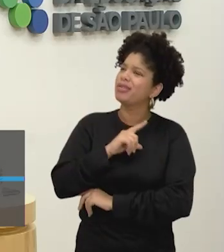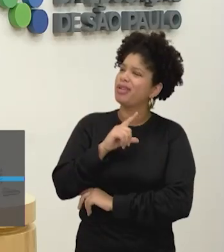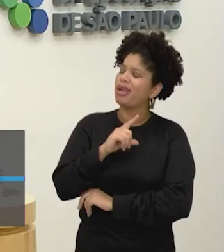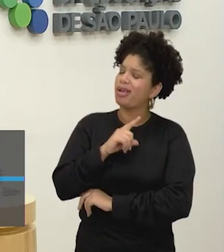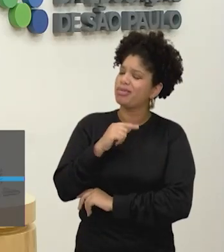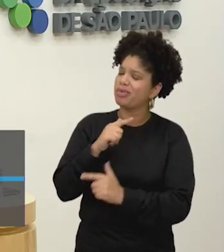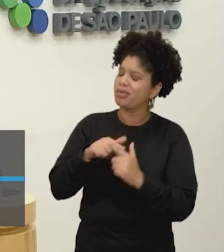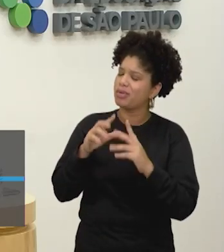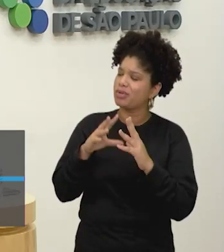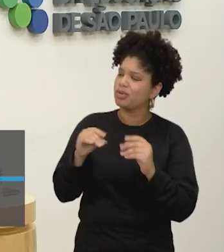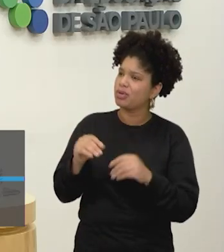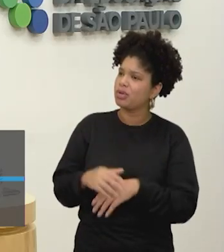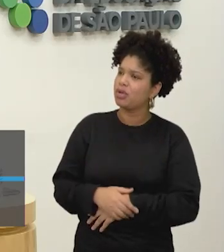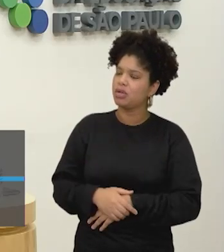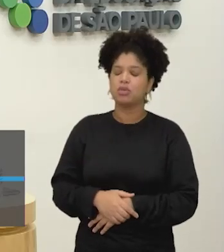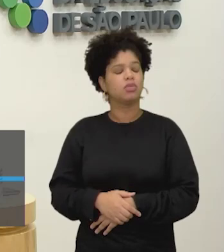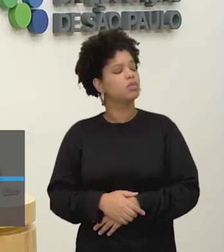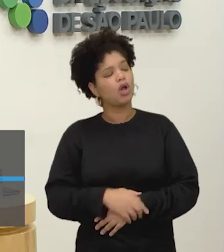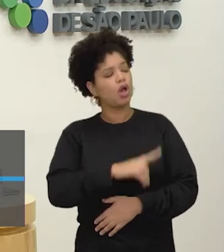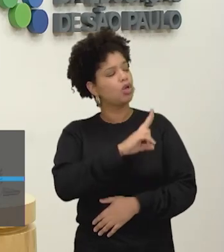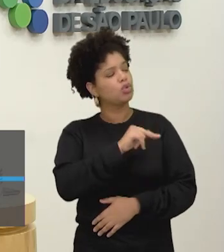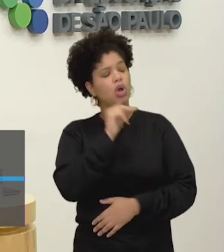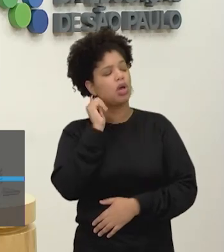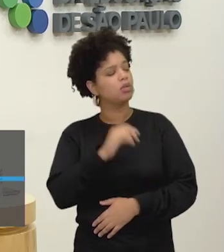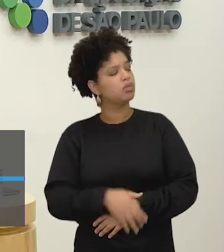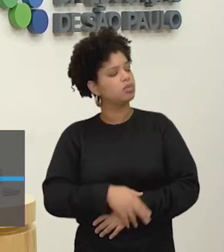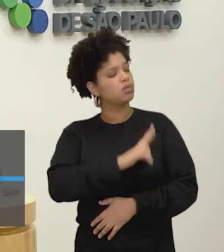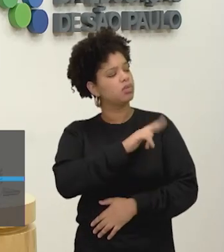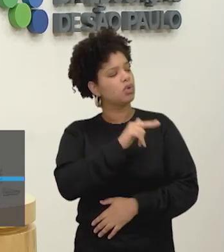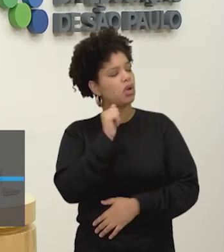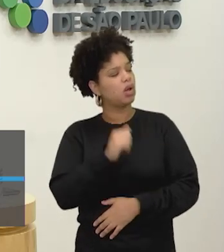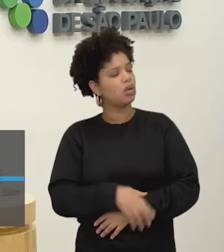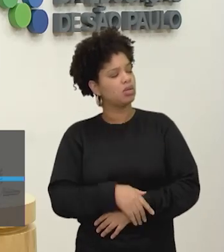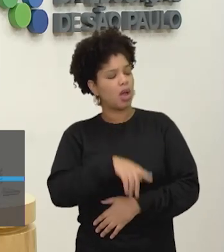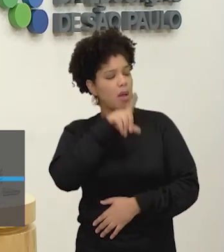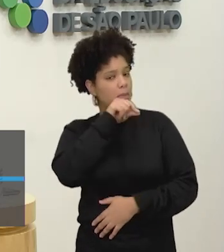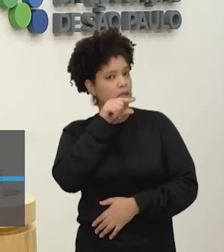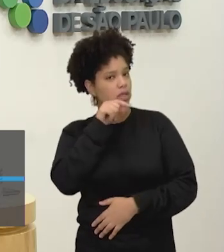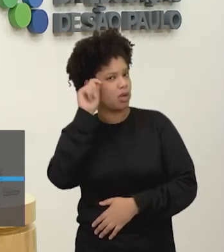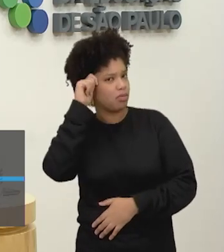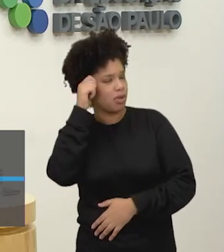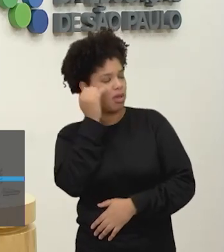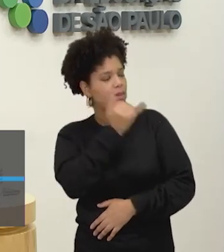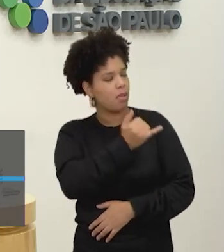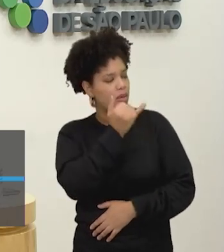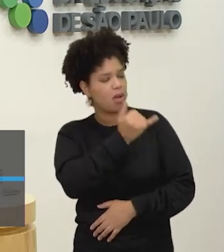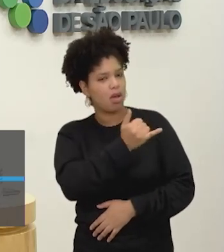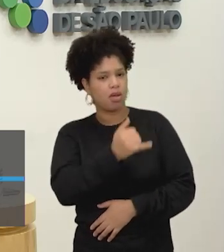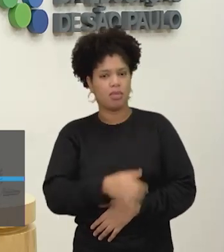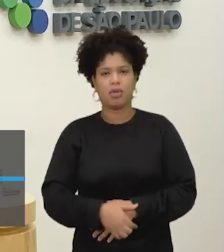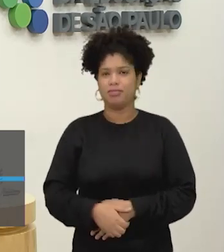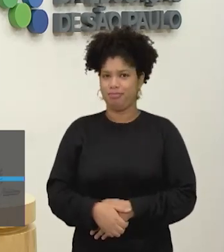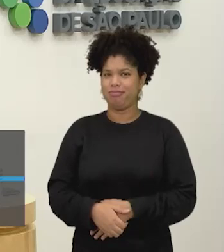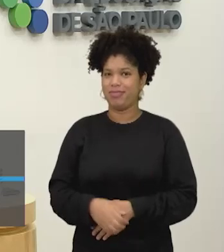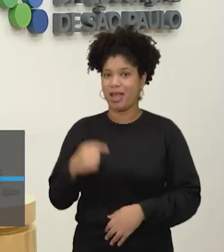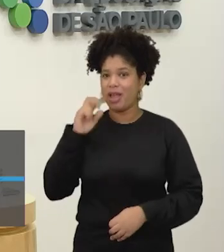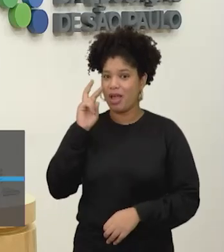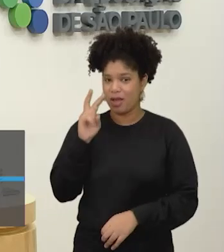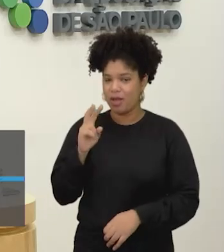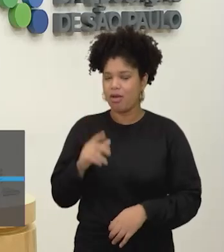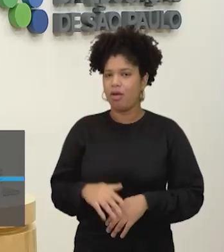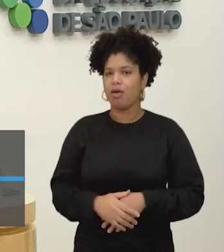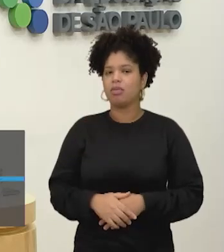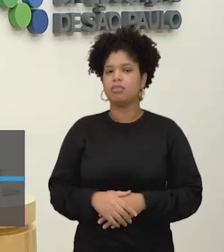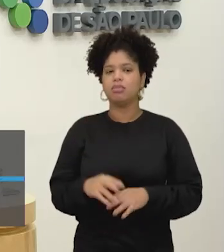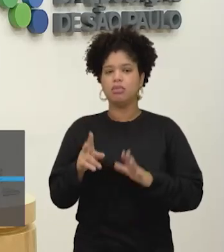nevermore, tipo, nunca mais. Ou seja, quando eu olho esse poema do Augusto dos